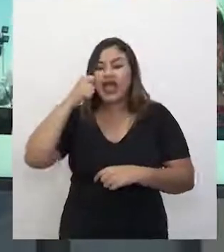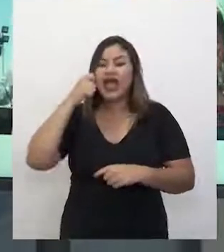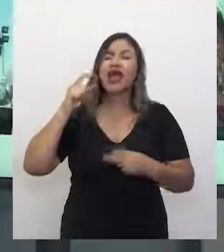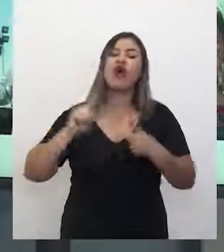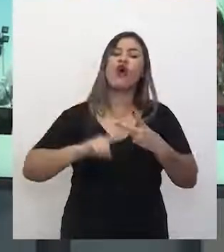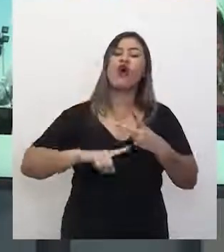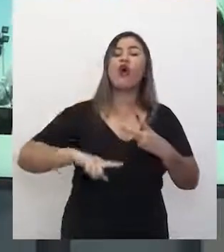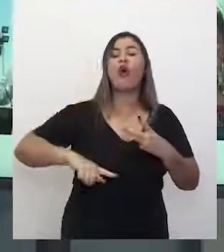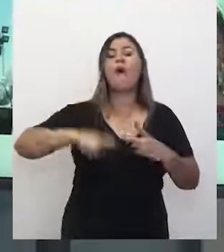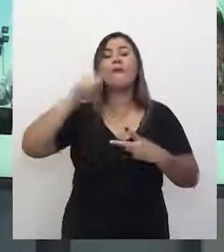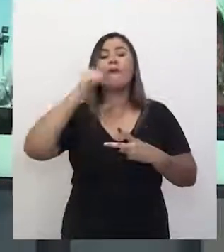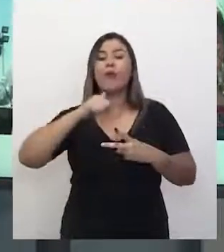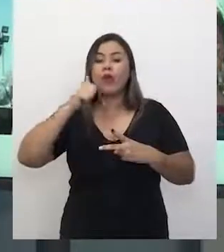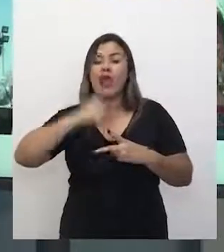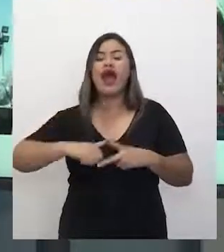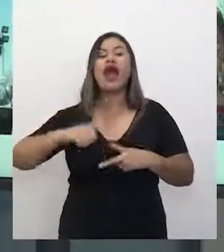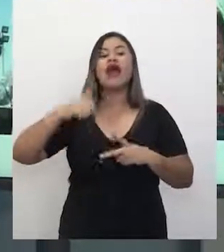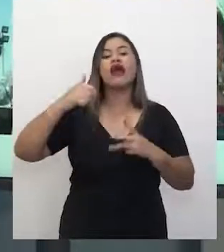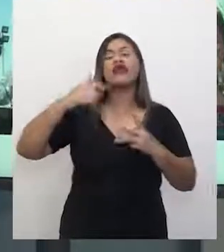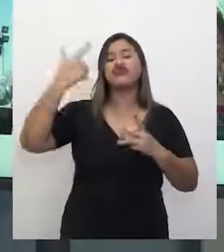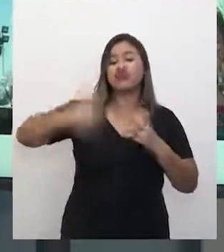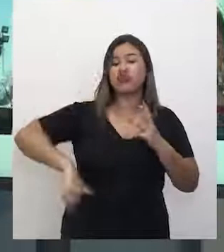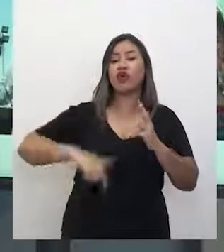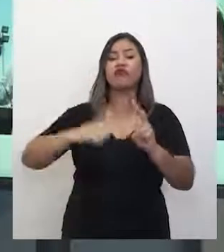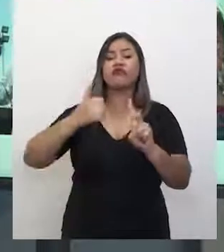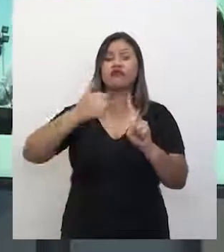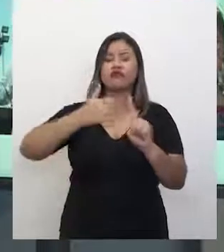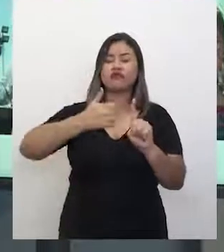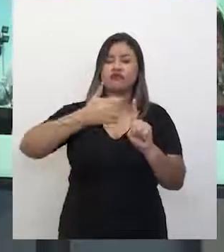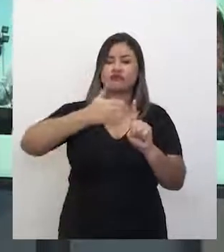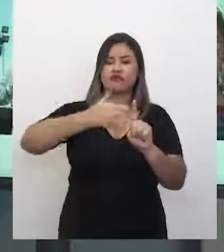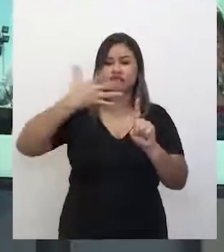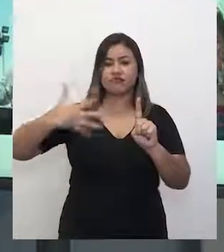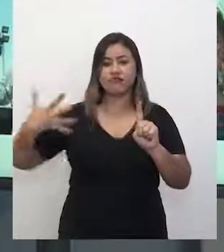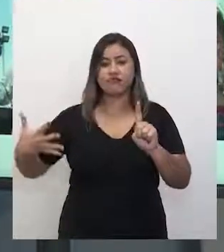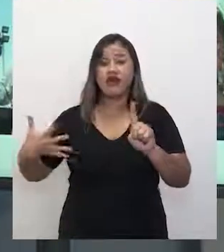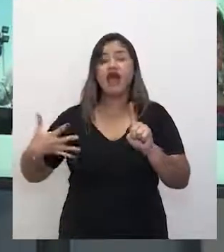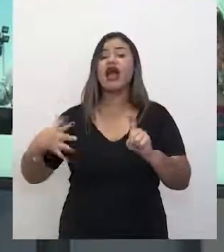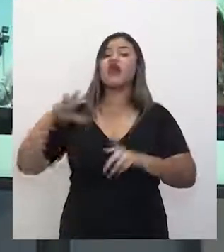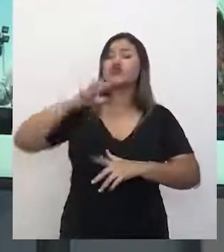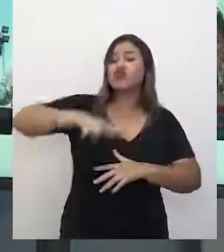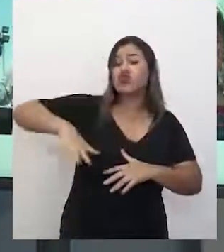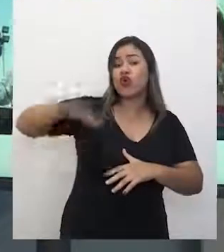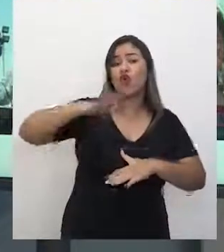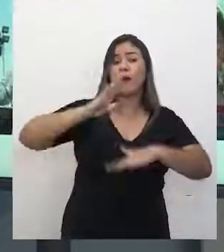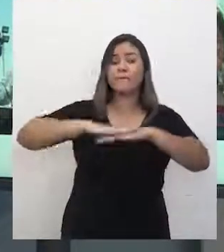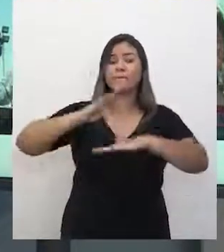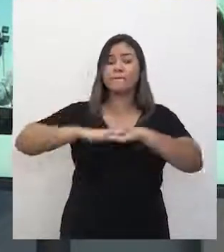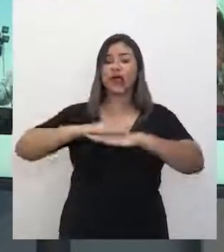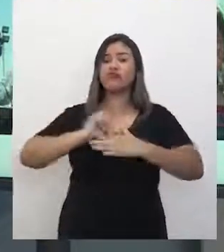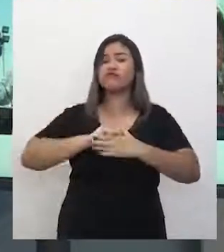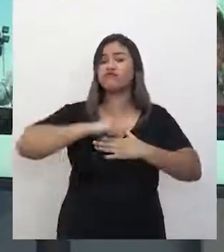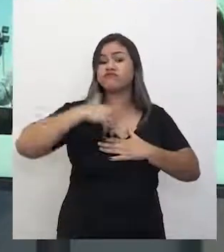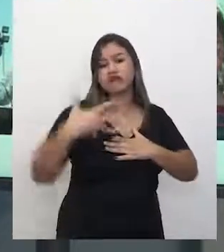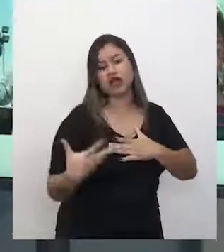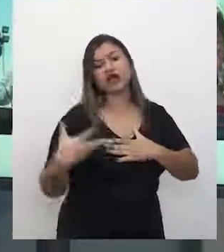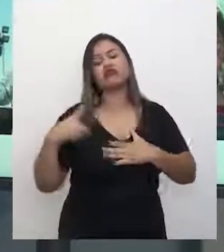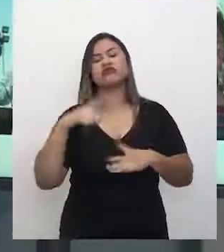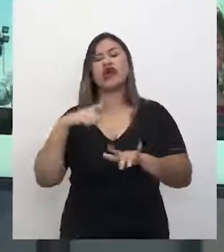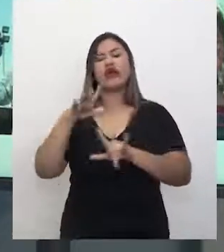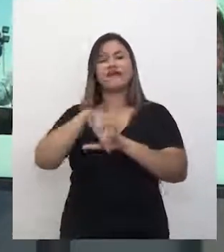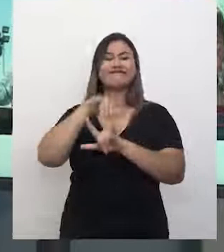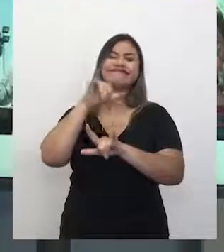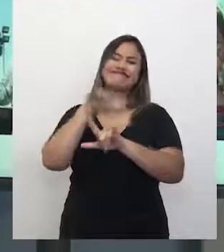dos LGBTs e também daqueles que movimentam aí toda uma estrutura de ativismo em relação ao